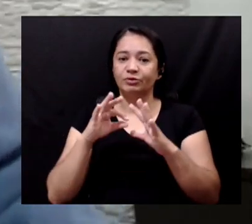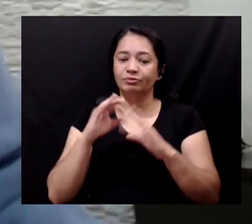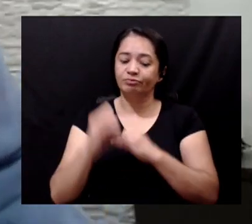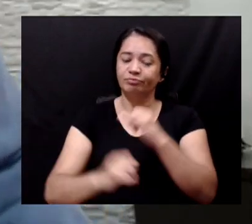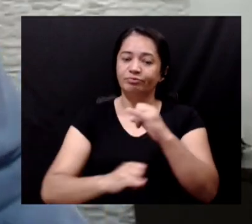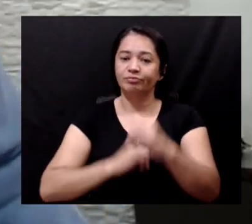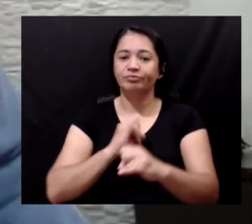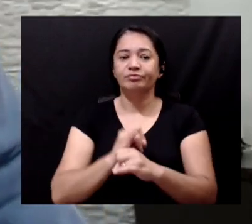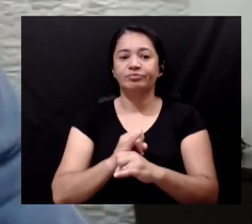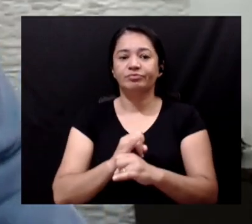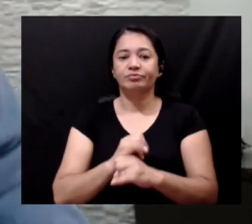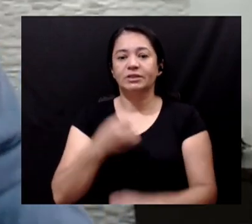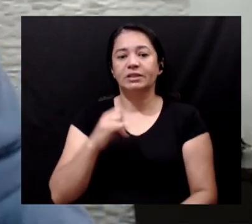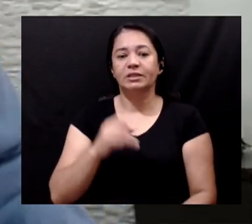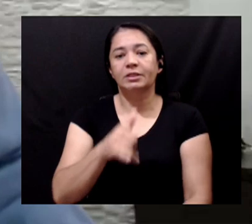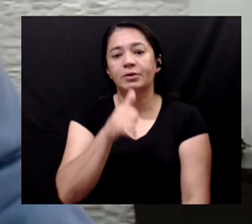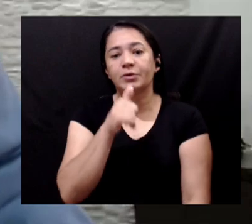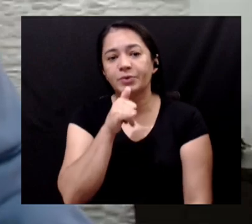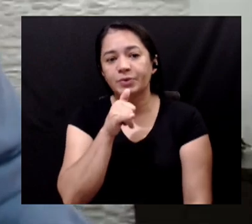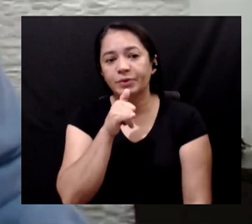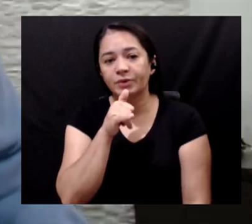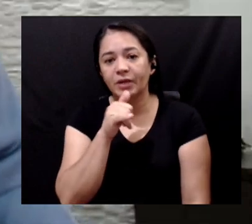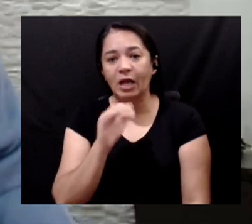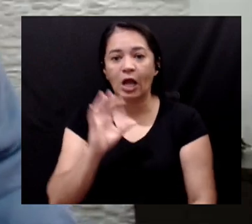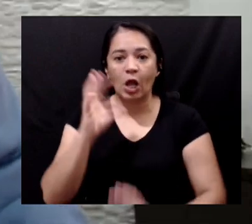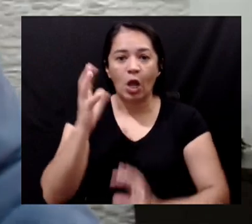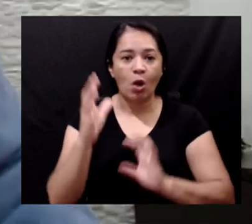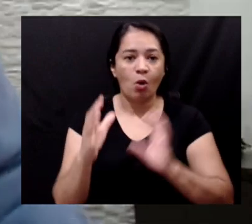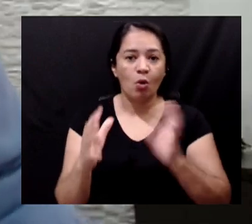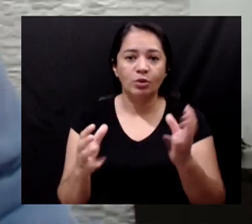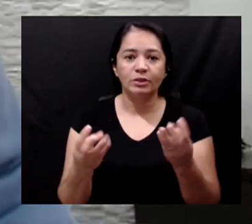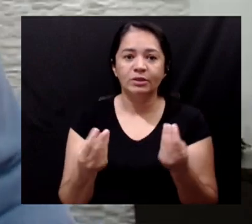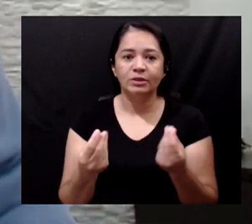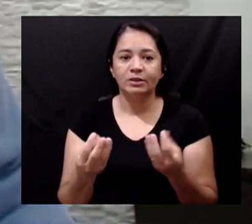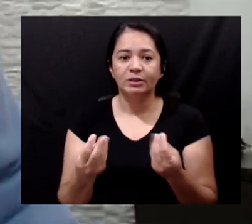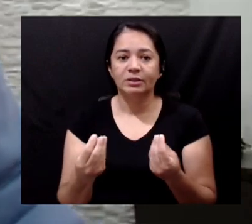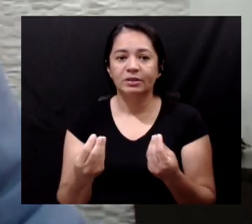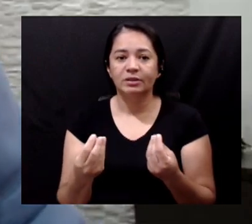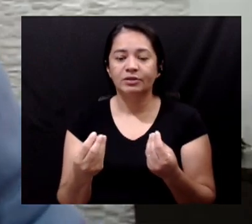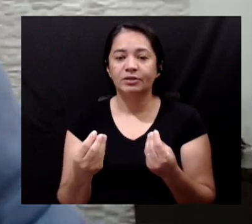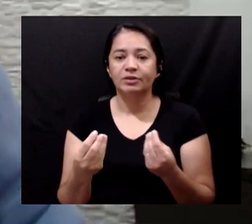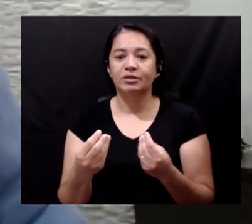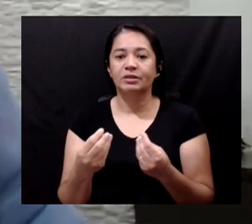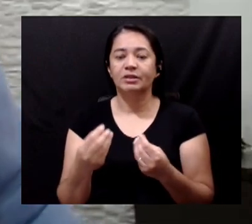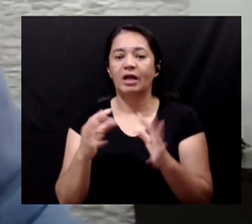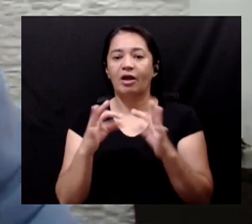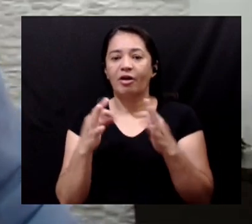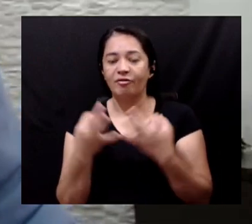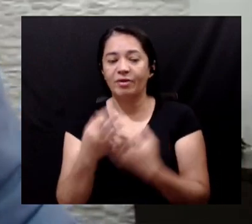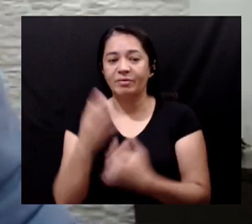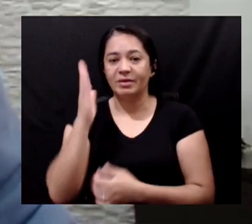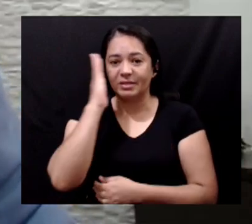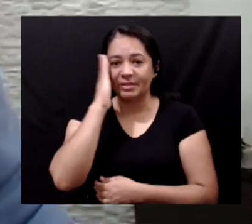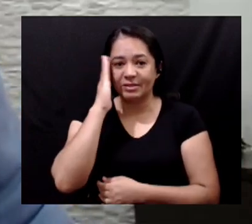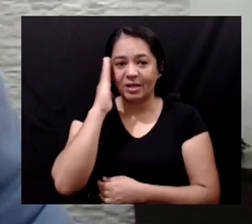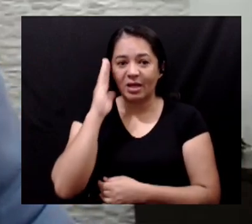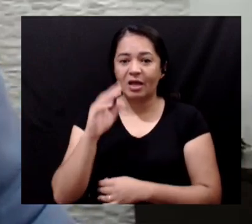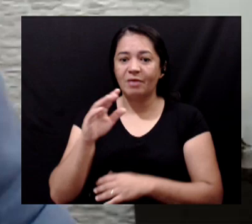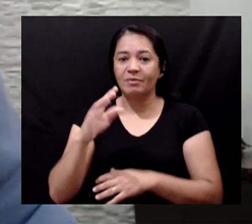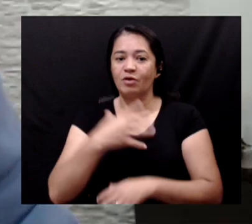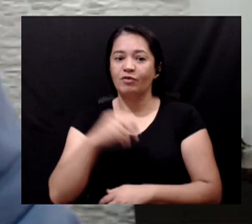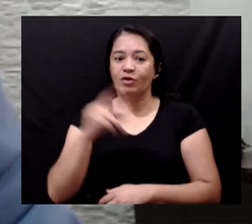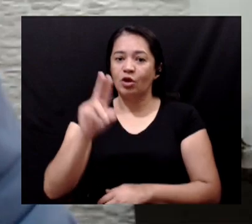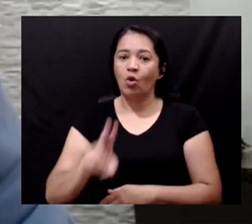por exemplo, houver um caso em que os pais têm ciência que os filhos estão utilizando redes sociais, estão tendo acesso a esse tipo